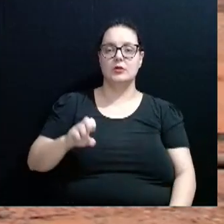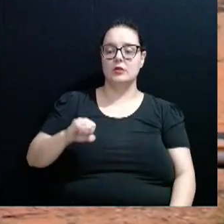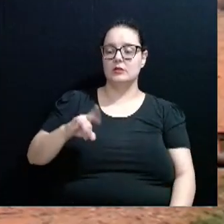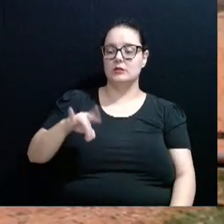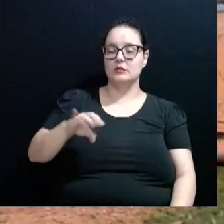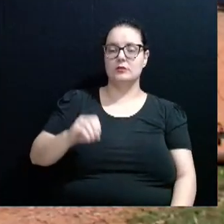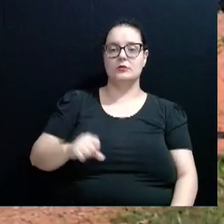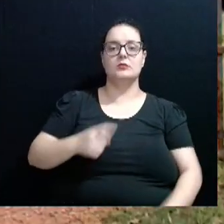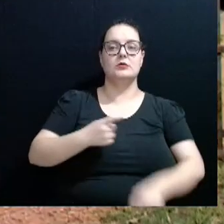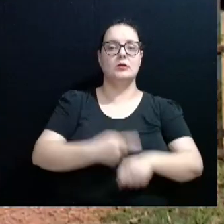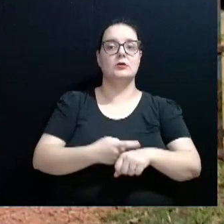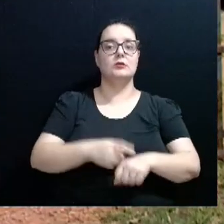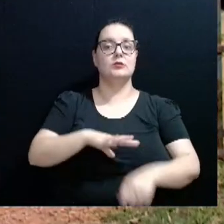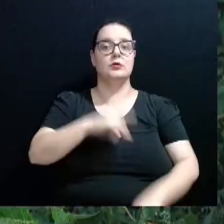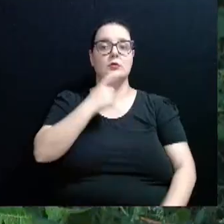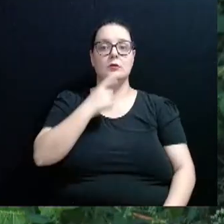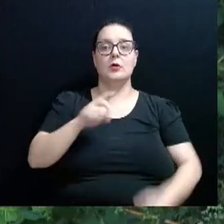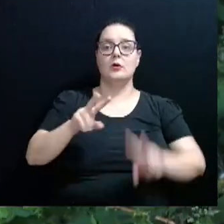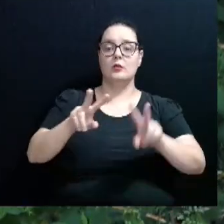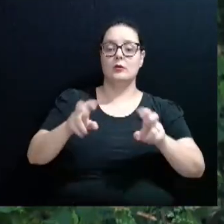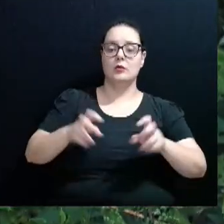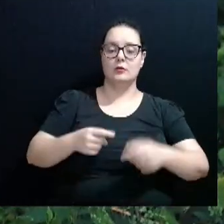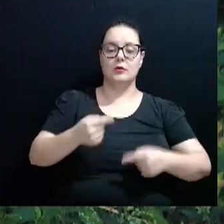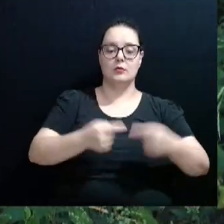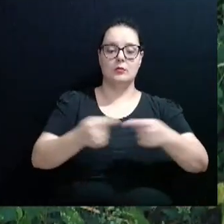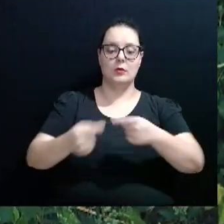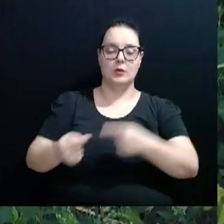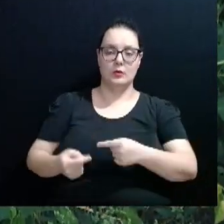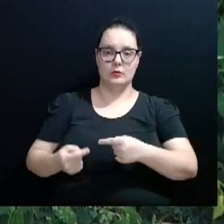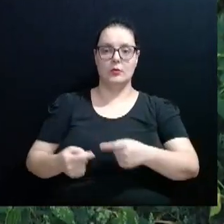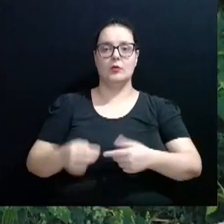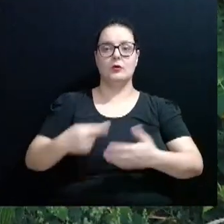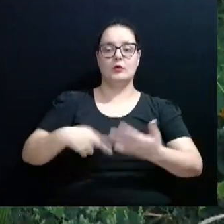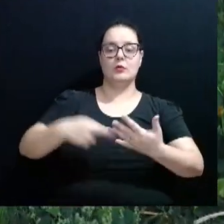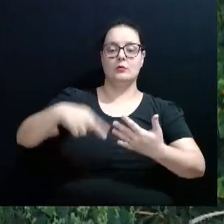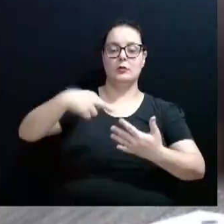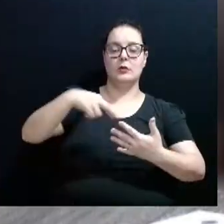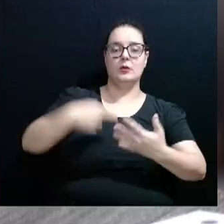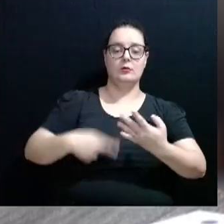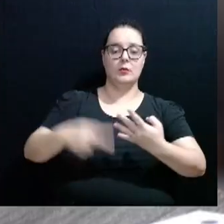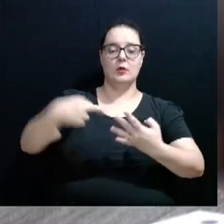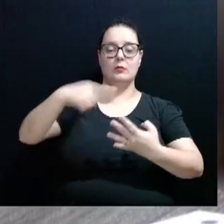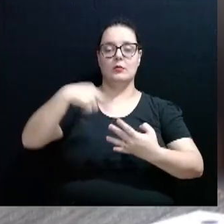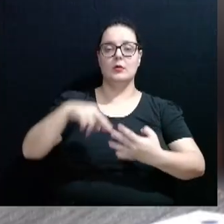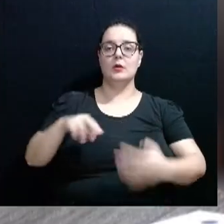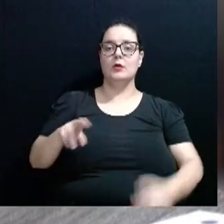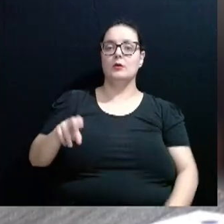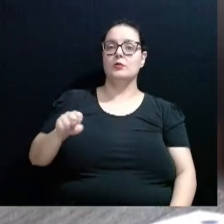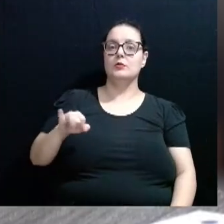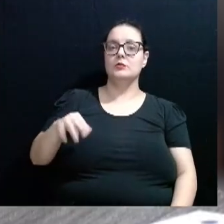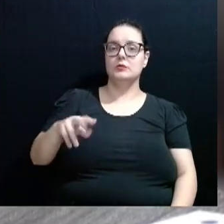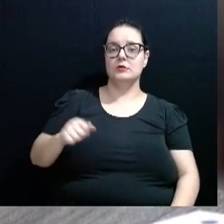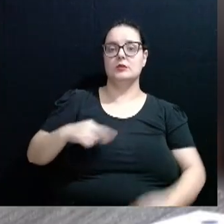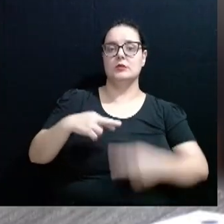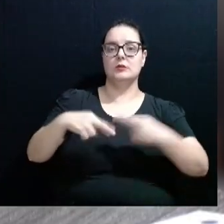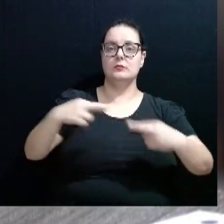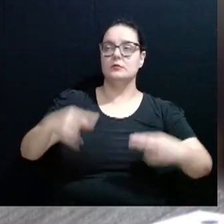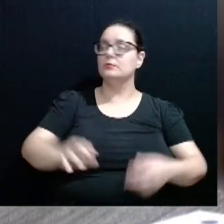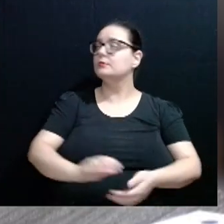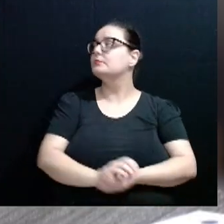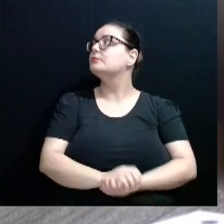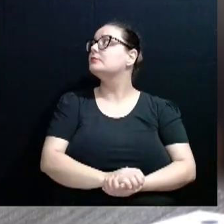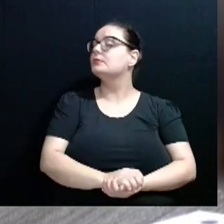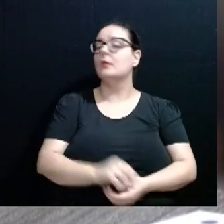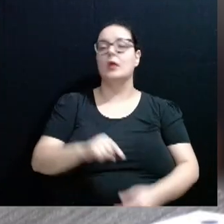encontro debateu sobre a expansão dos ecopontos e também da usina recicladora no município. Isso é fundamental, porque a população precisa ter